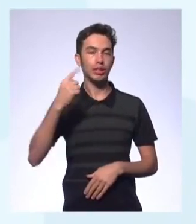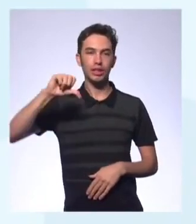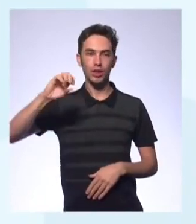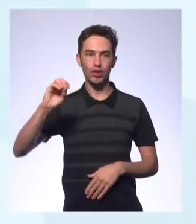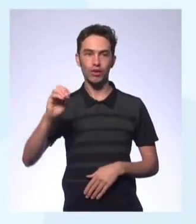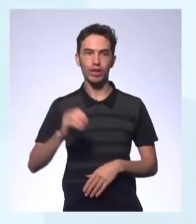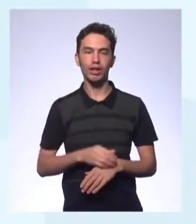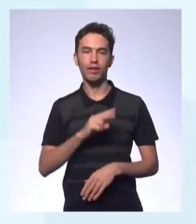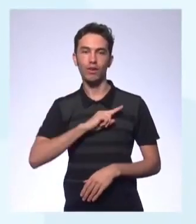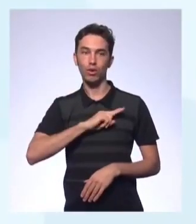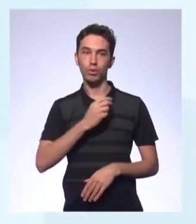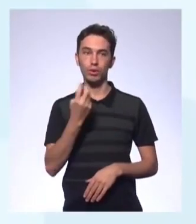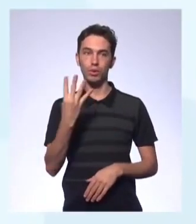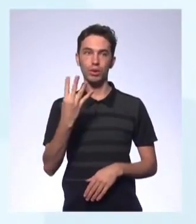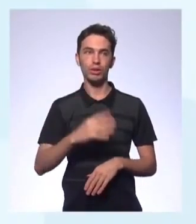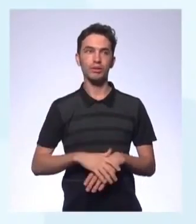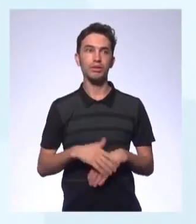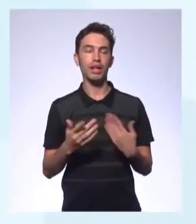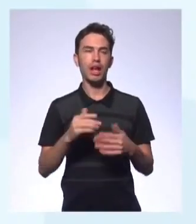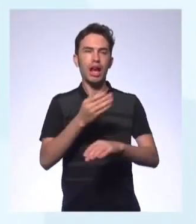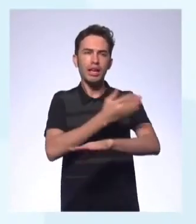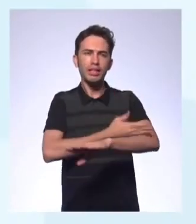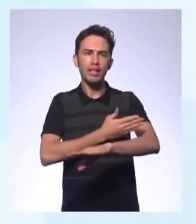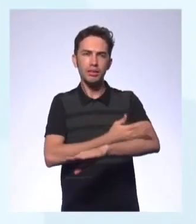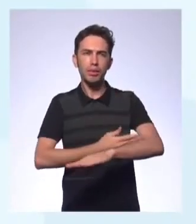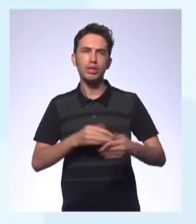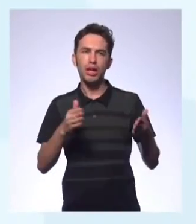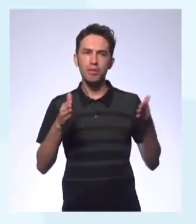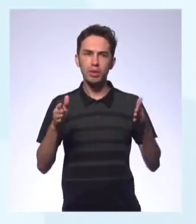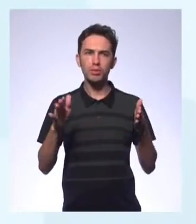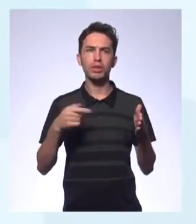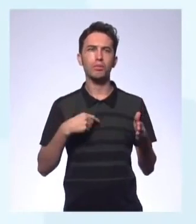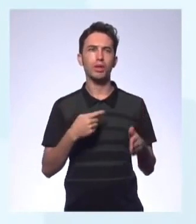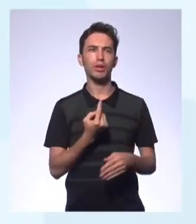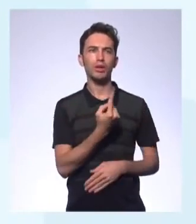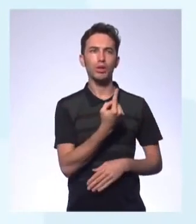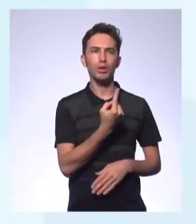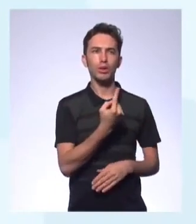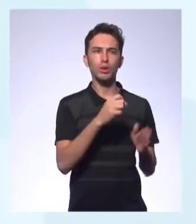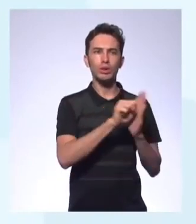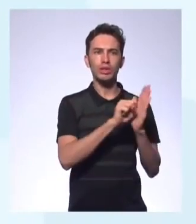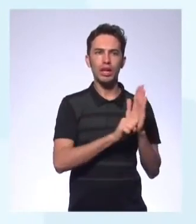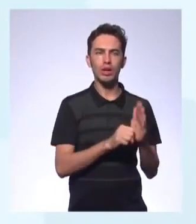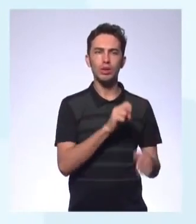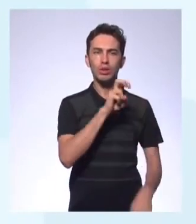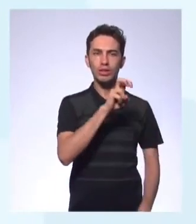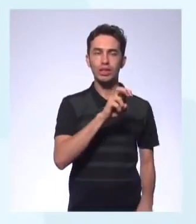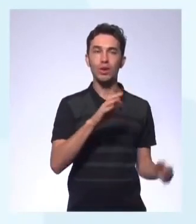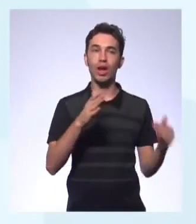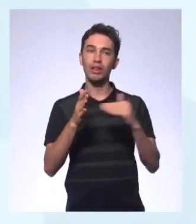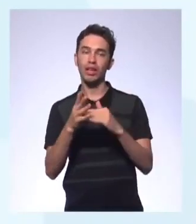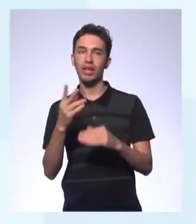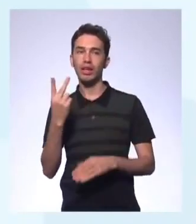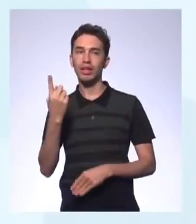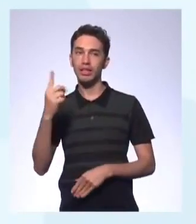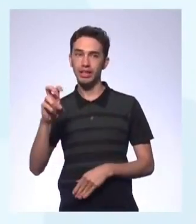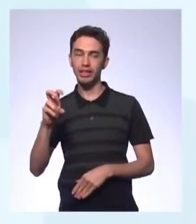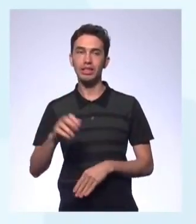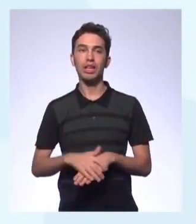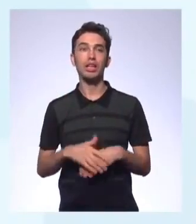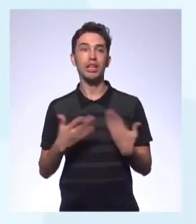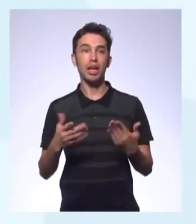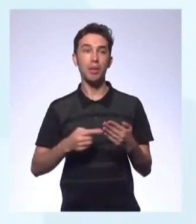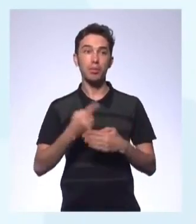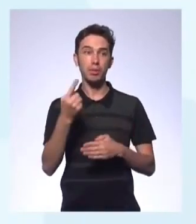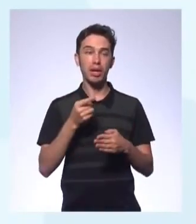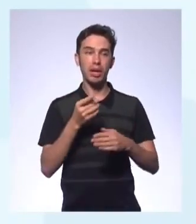europeia entre os séculos V e XV. A primeira metade desse período foi marcada por violências e diferentes conflitos